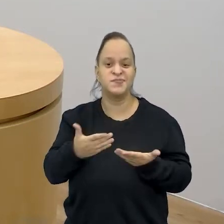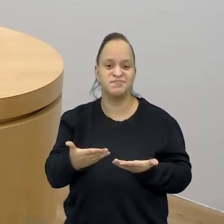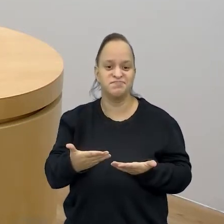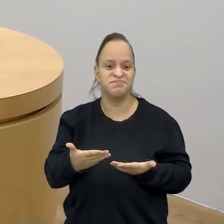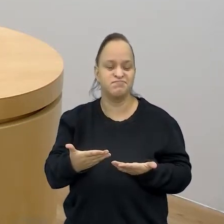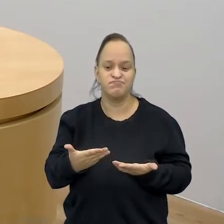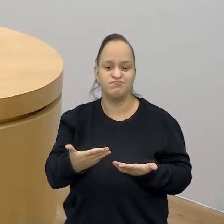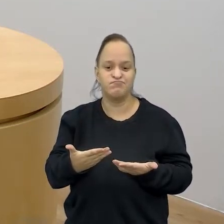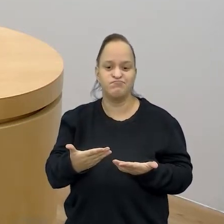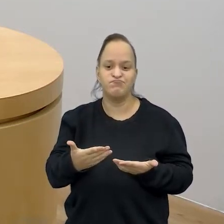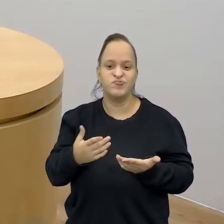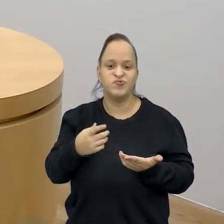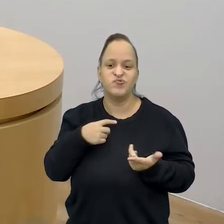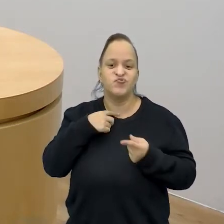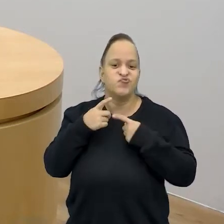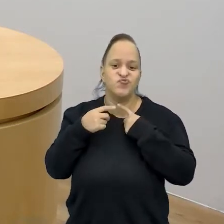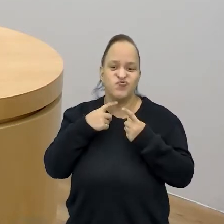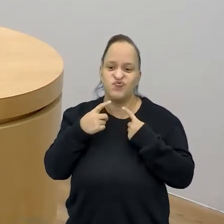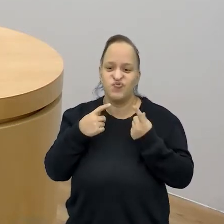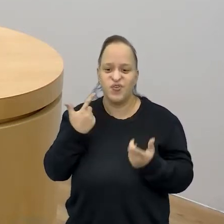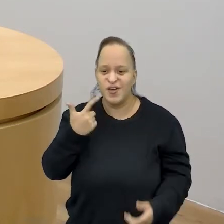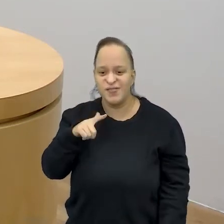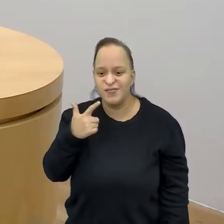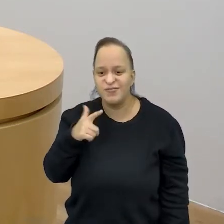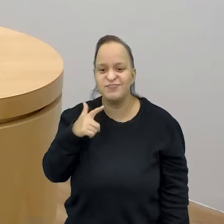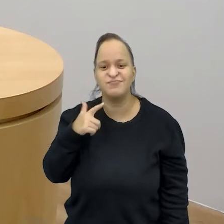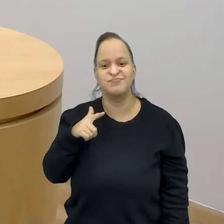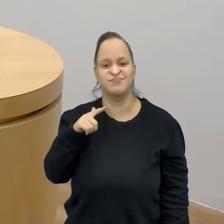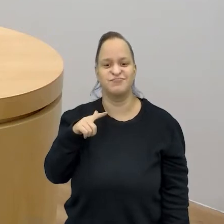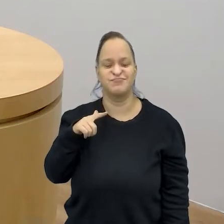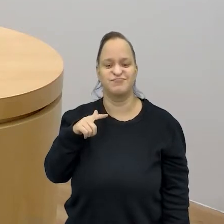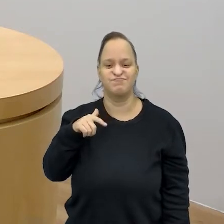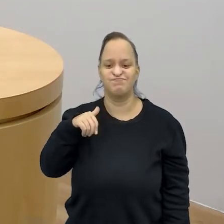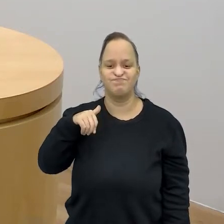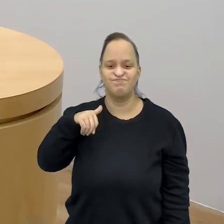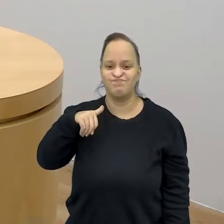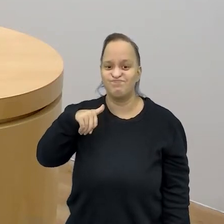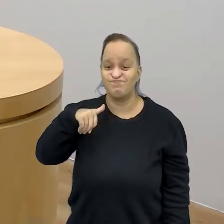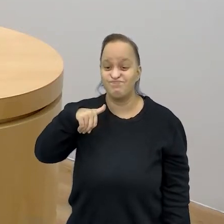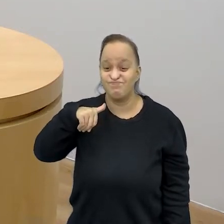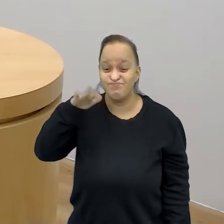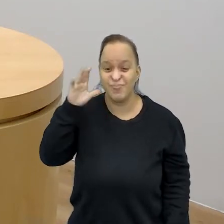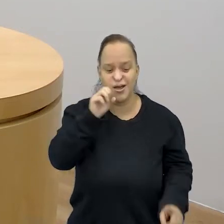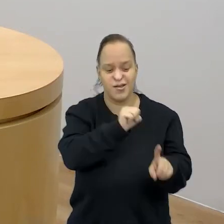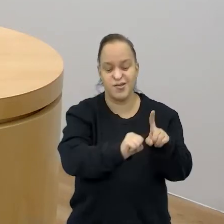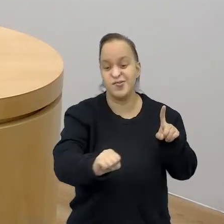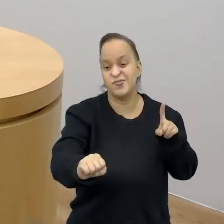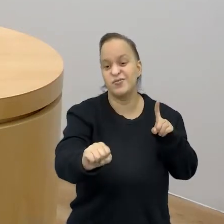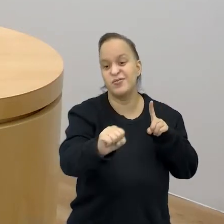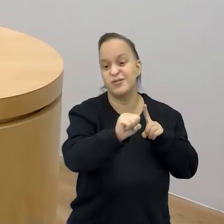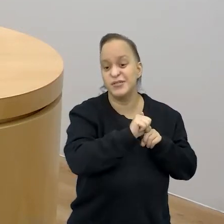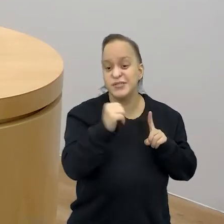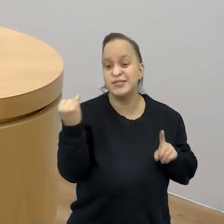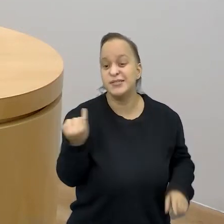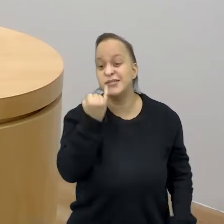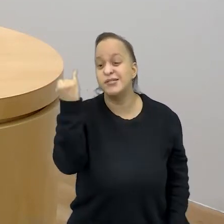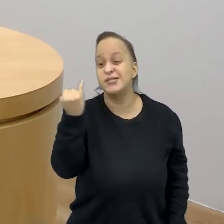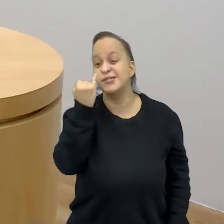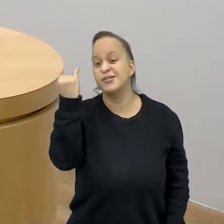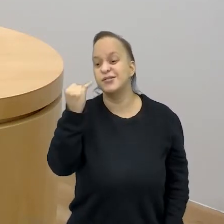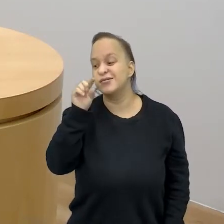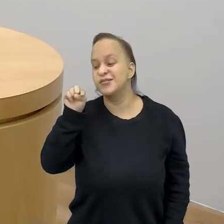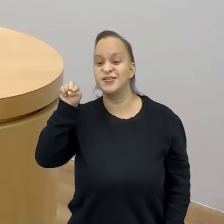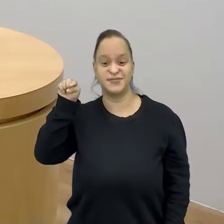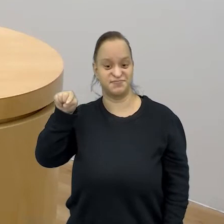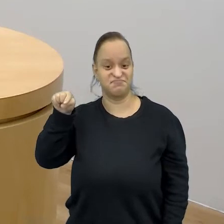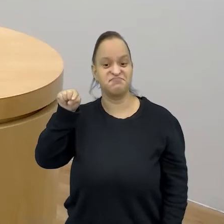há dúvidas, né, de que o que soa como mais socialmente útil e desejoso é a segunda